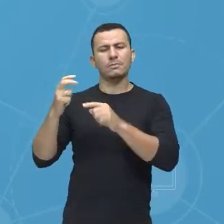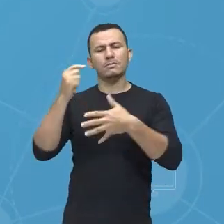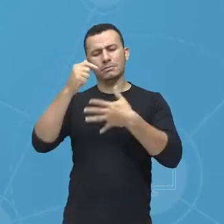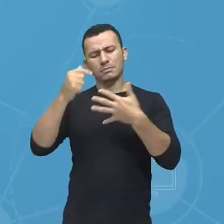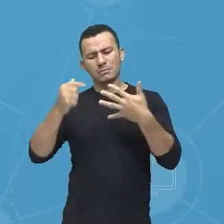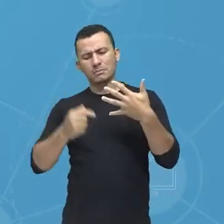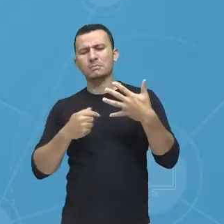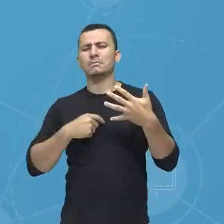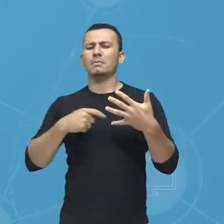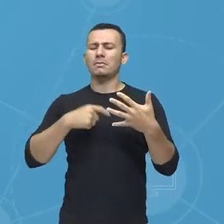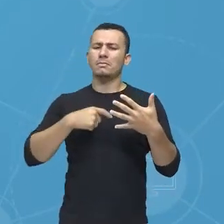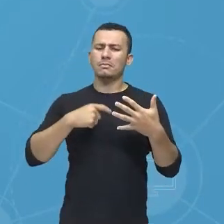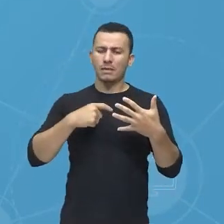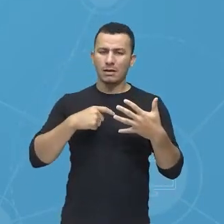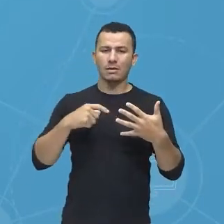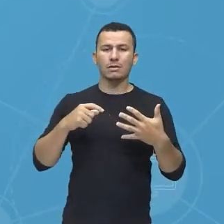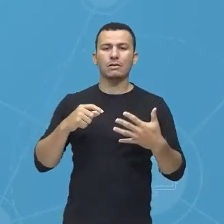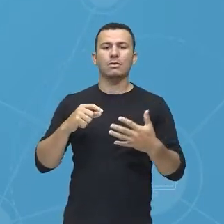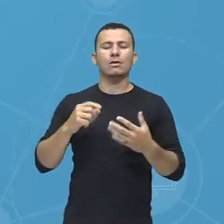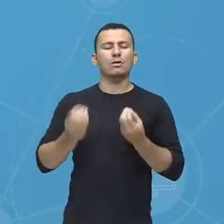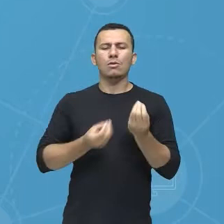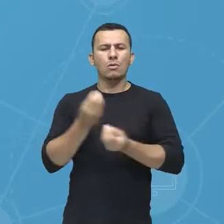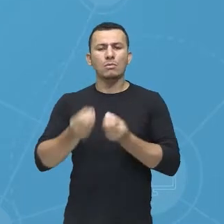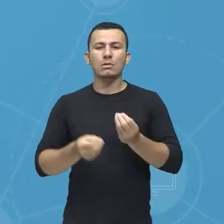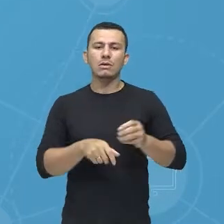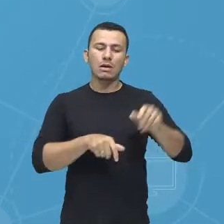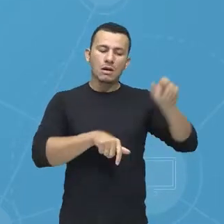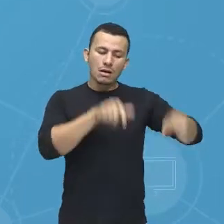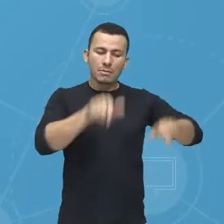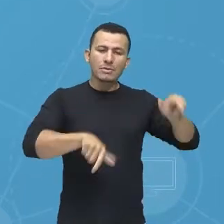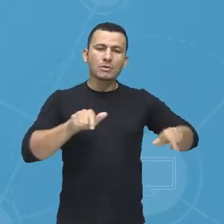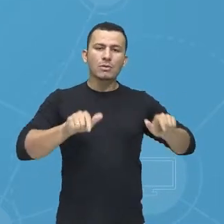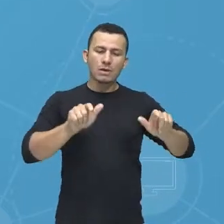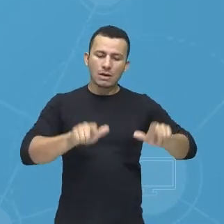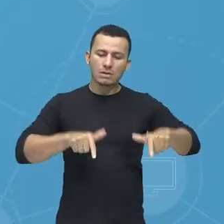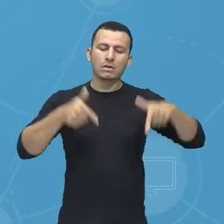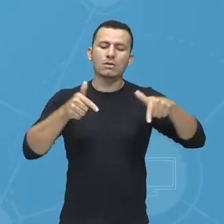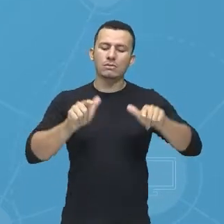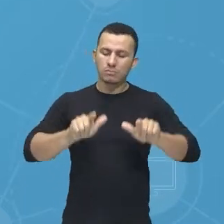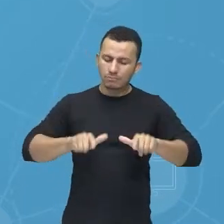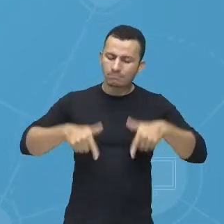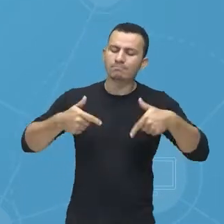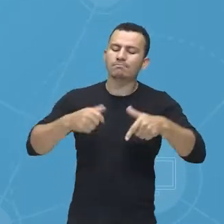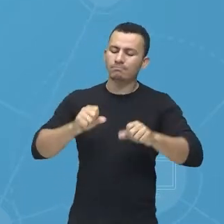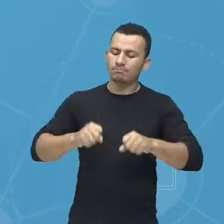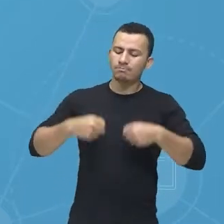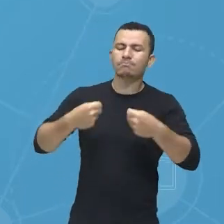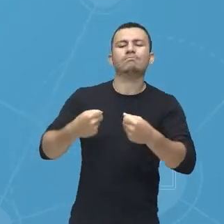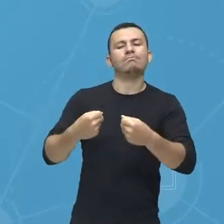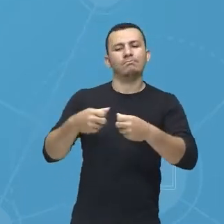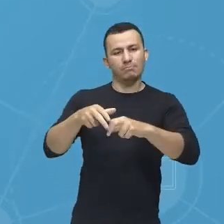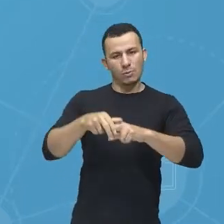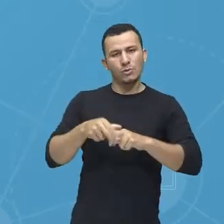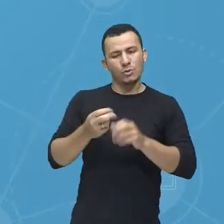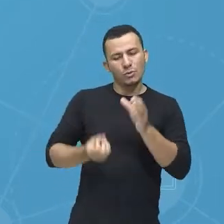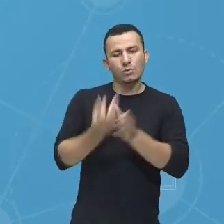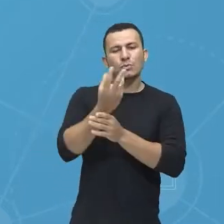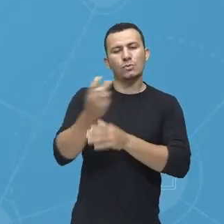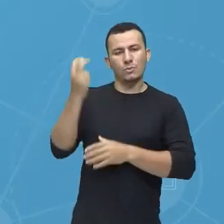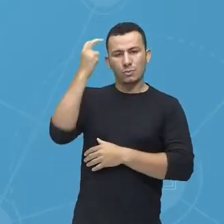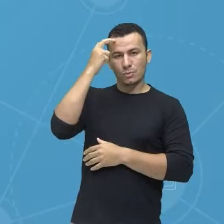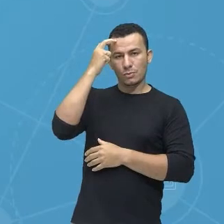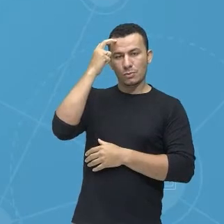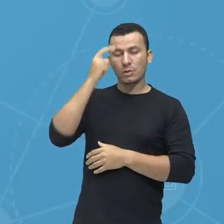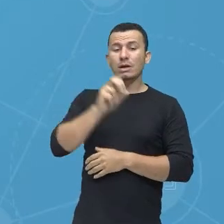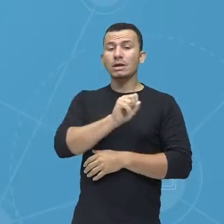ela acontece pelas ações do ser humano no planeta. Professora, então quer dizer que se o